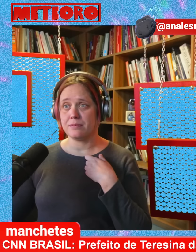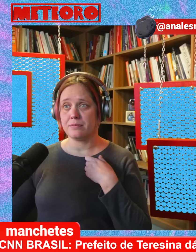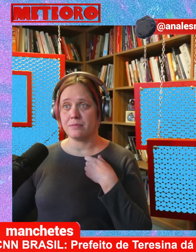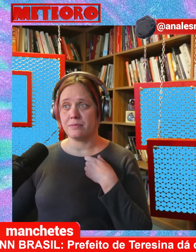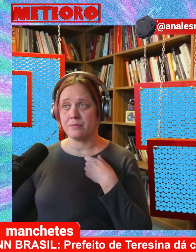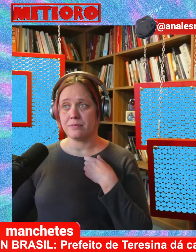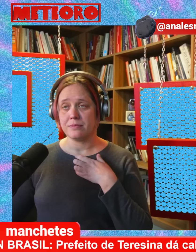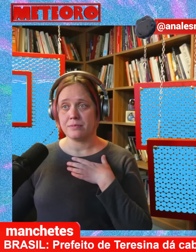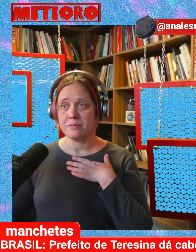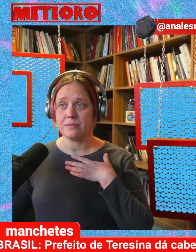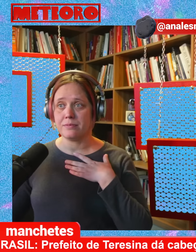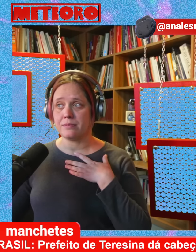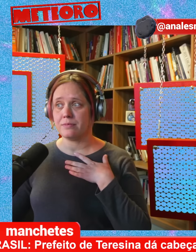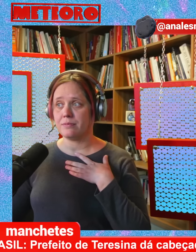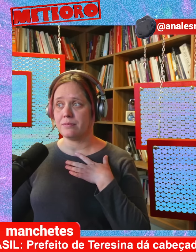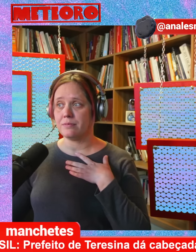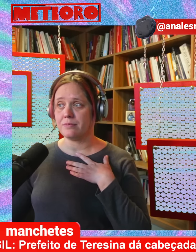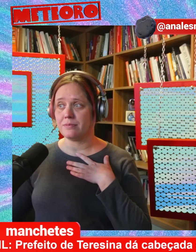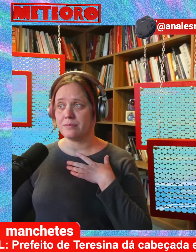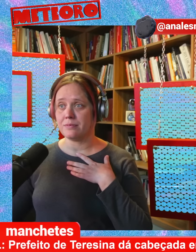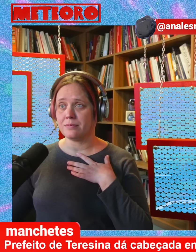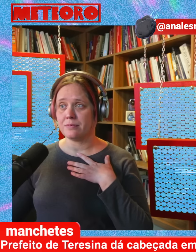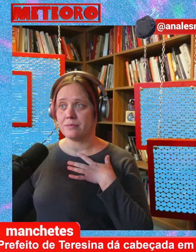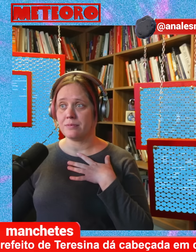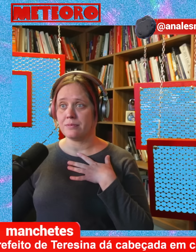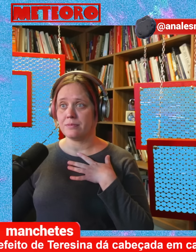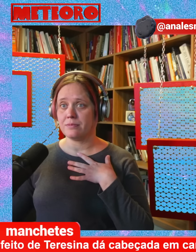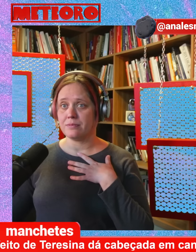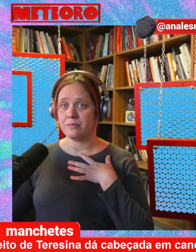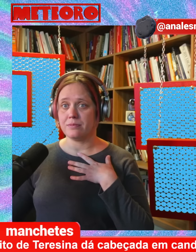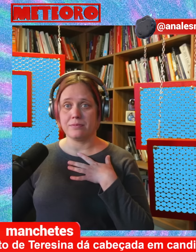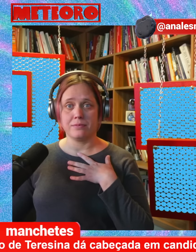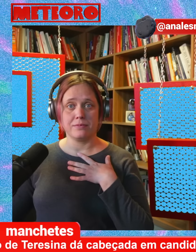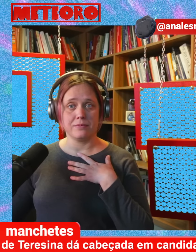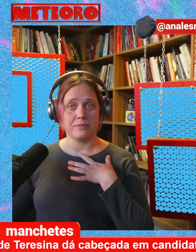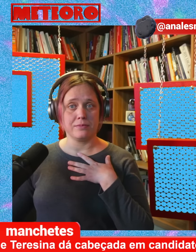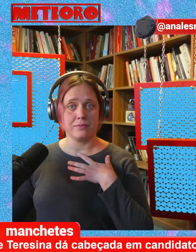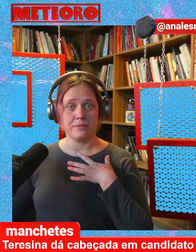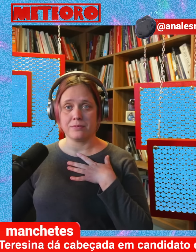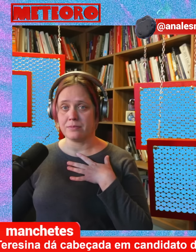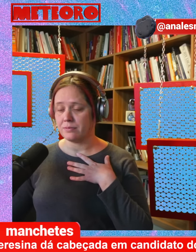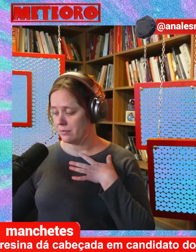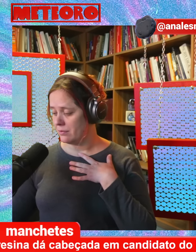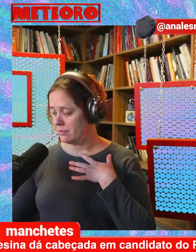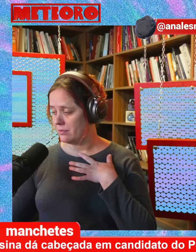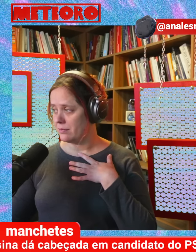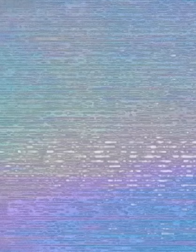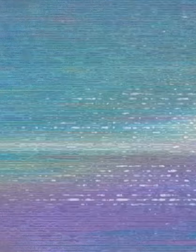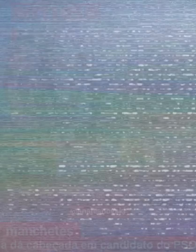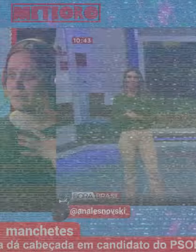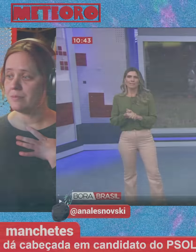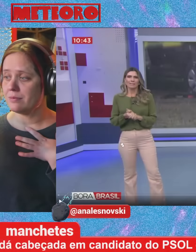porque não se sabe se foi intencional ou não mas rolou um pisão nos Bastidores vamos